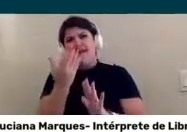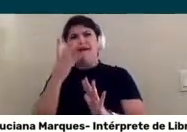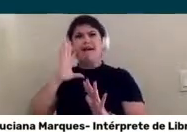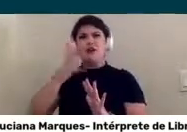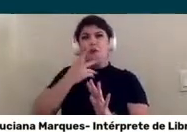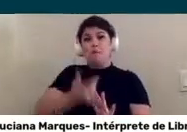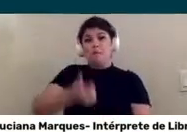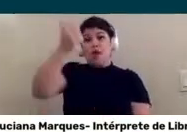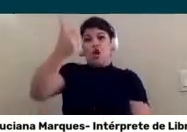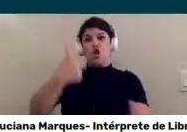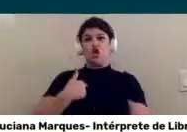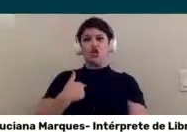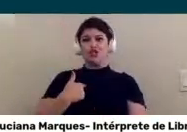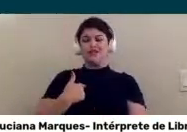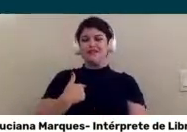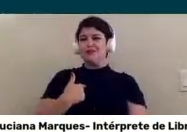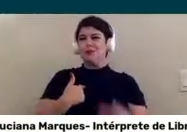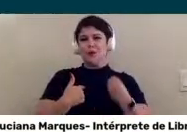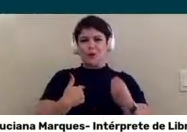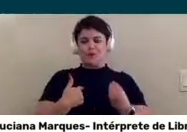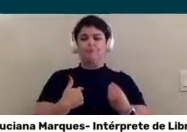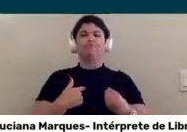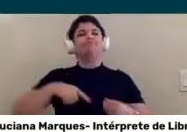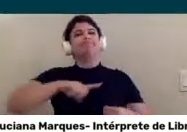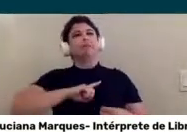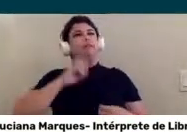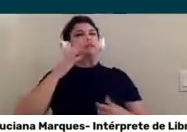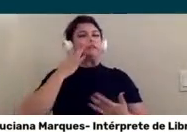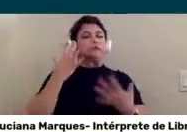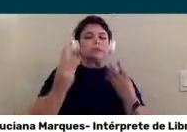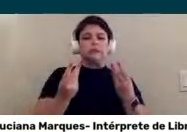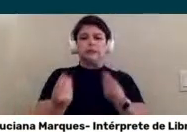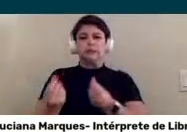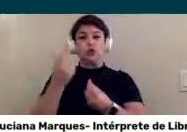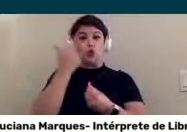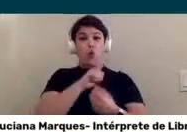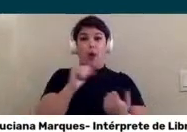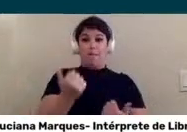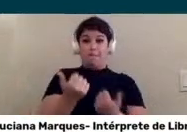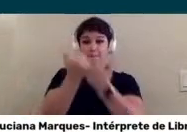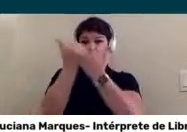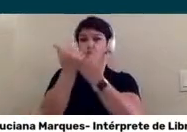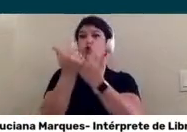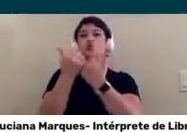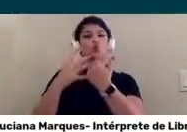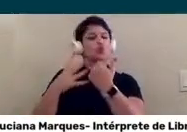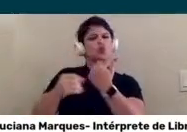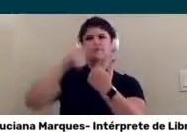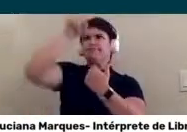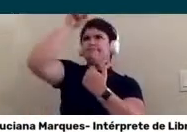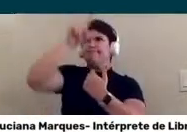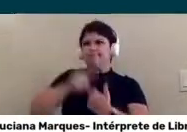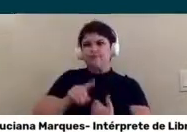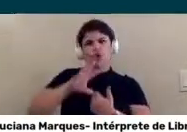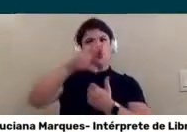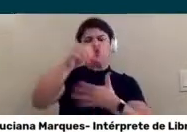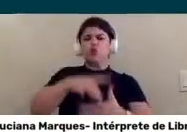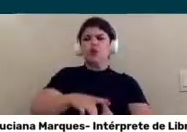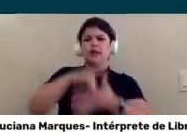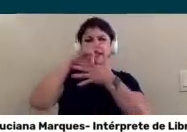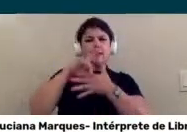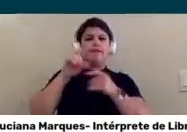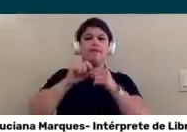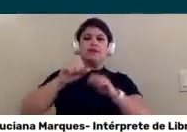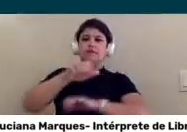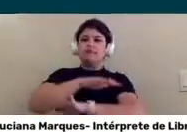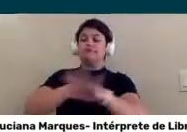melhores? E a gente conseguiu um apoio vertical aí, né, de todas as lideranças para fazer um movimento